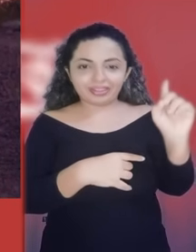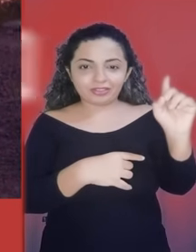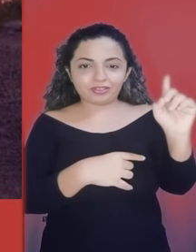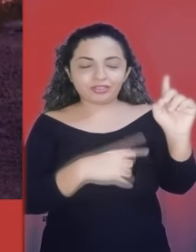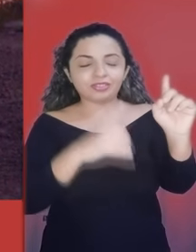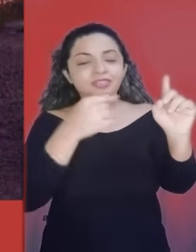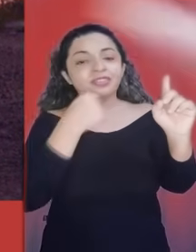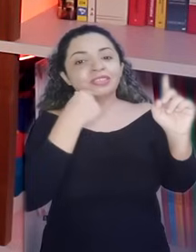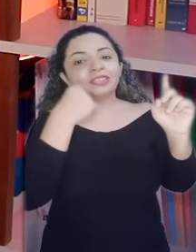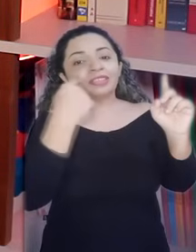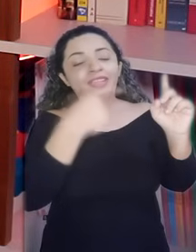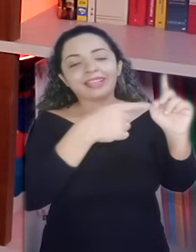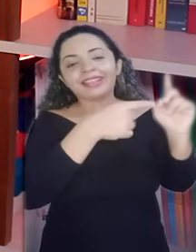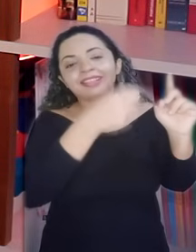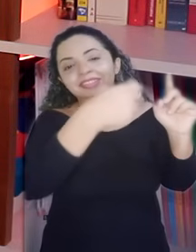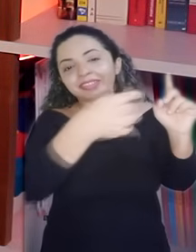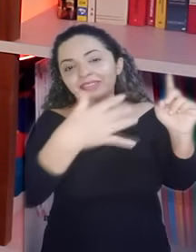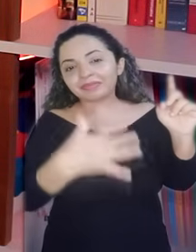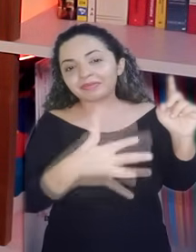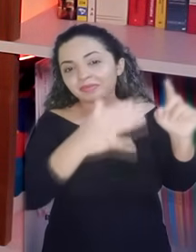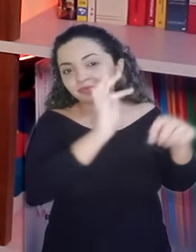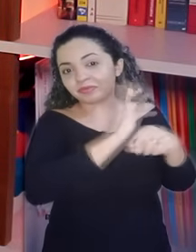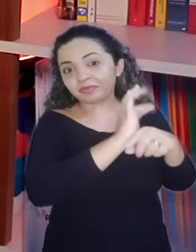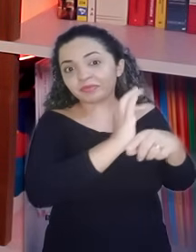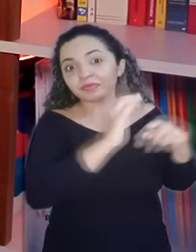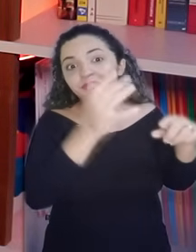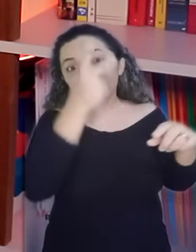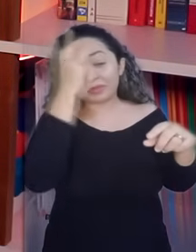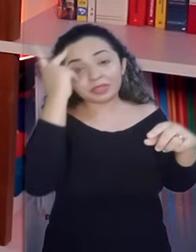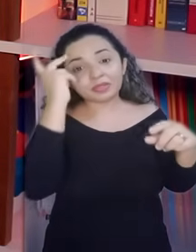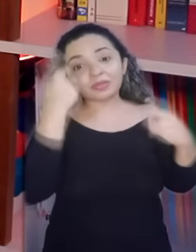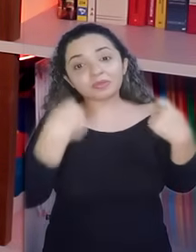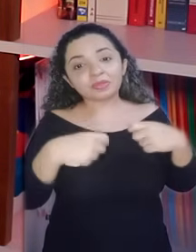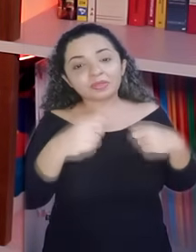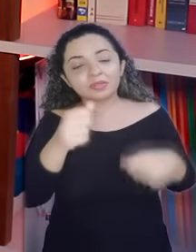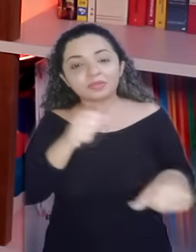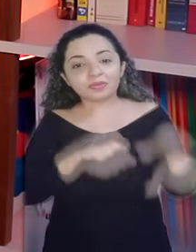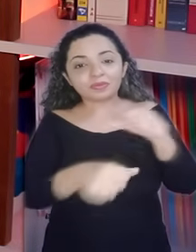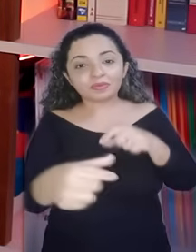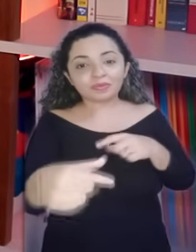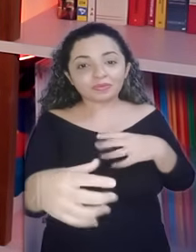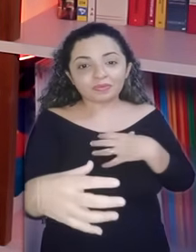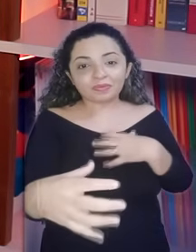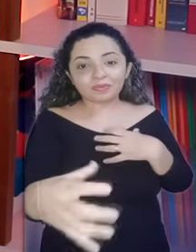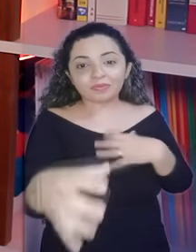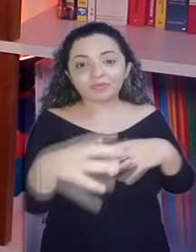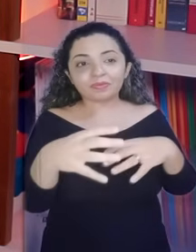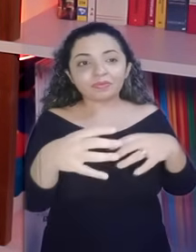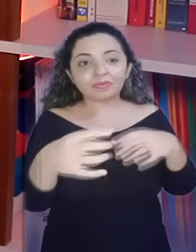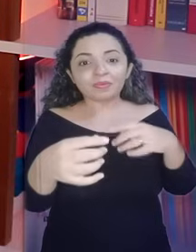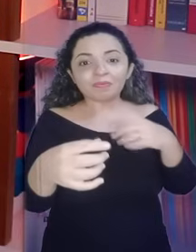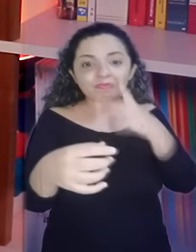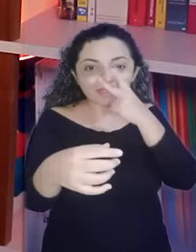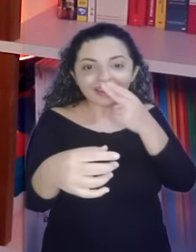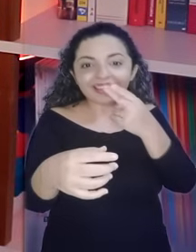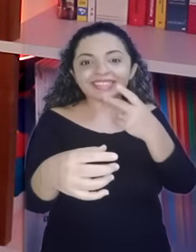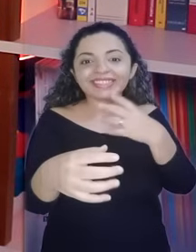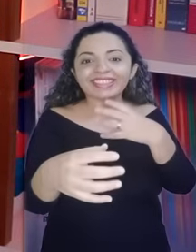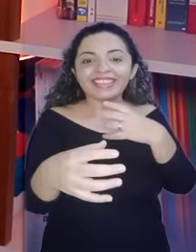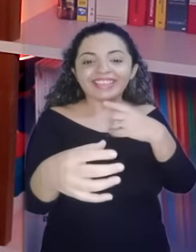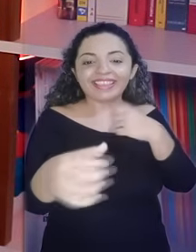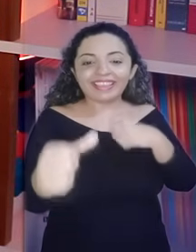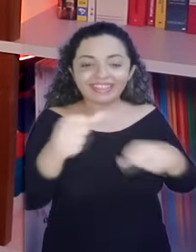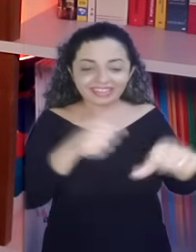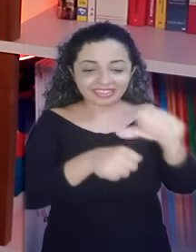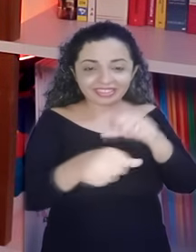ela trata justamente isso, né? De como as pessoas precisam se adaptar a ambientes que você não tem mais